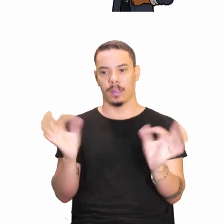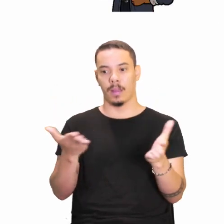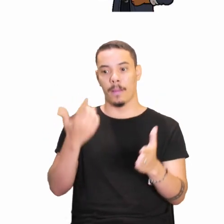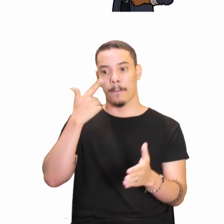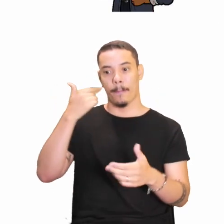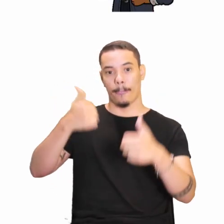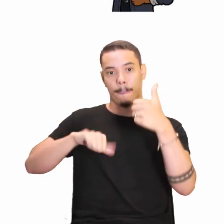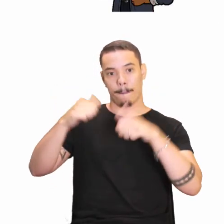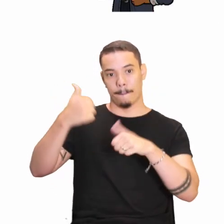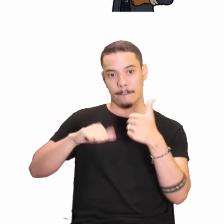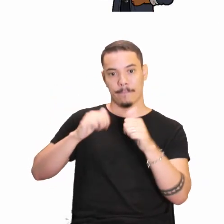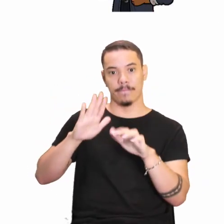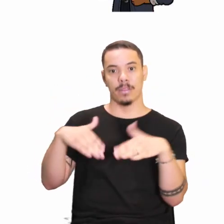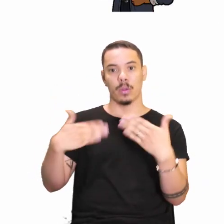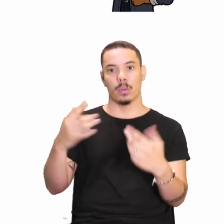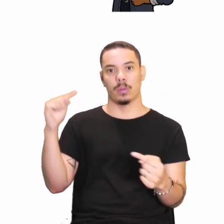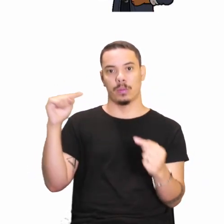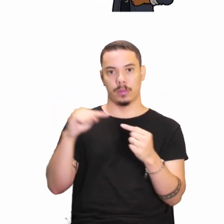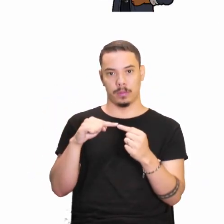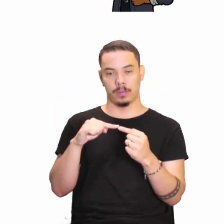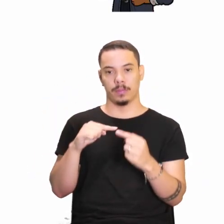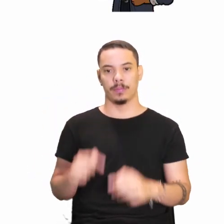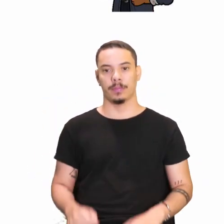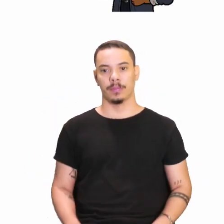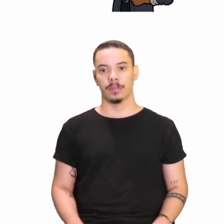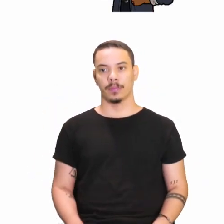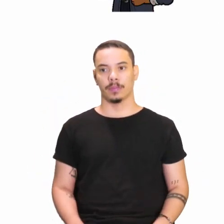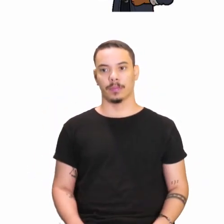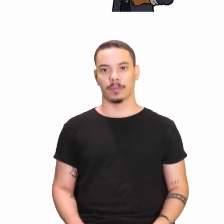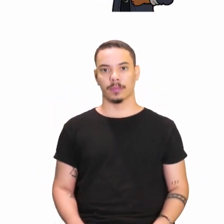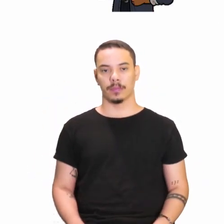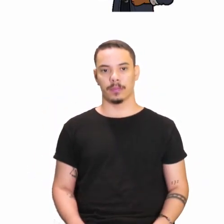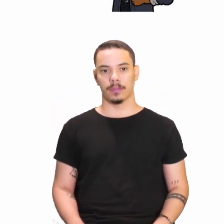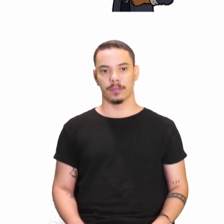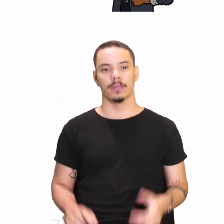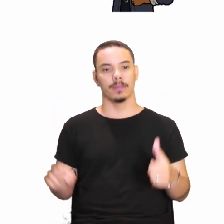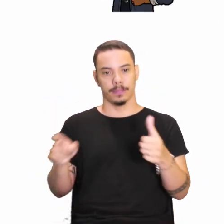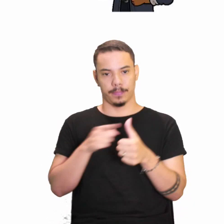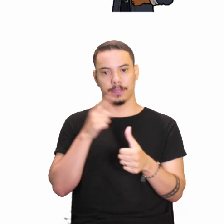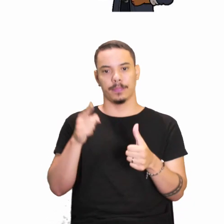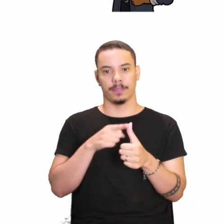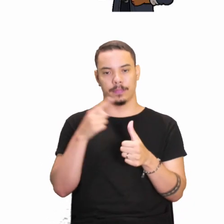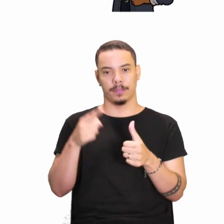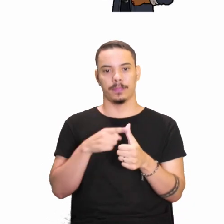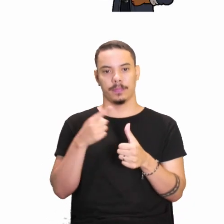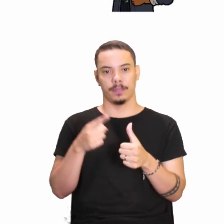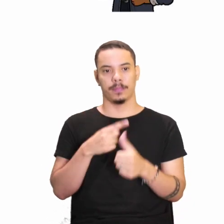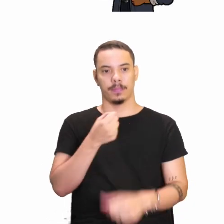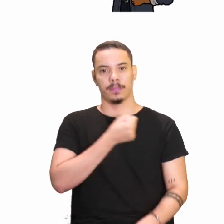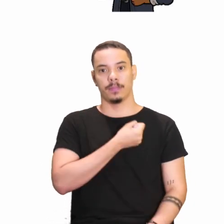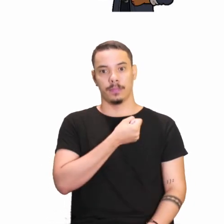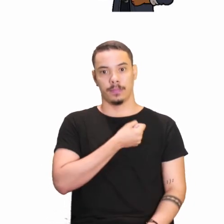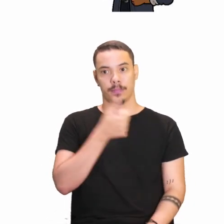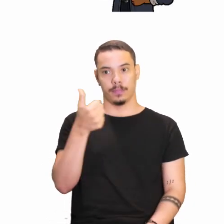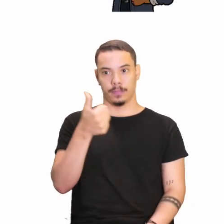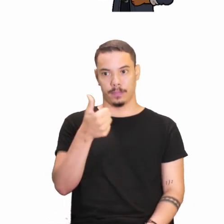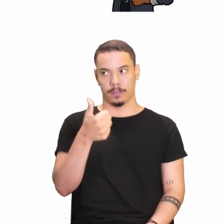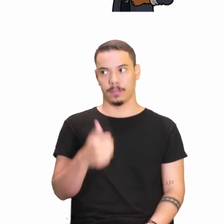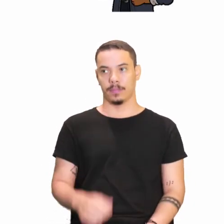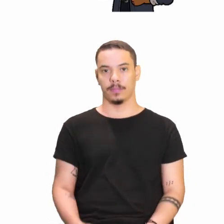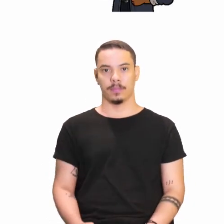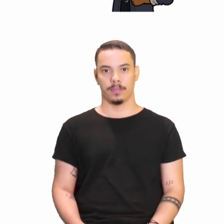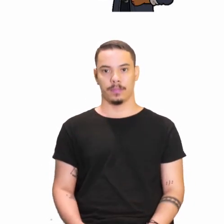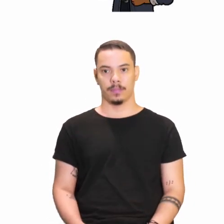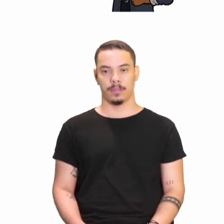essa combinação, certo? Primeiro vamos aqui, vou colocar como 1. Pode ser? Pode